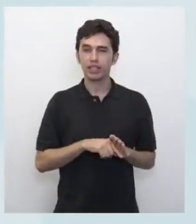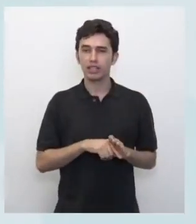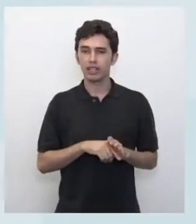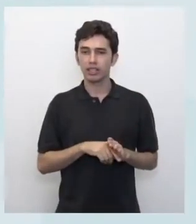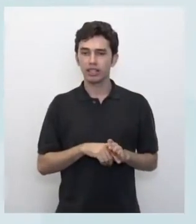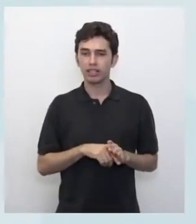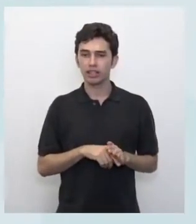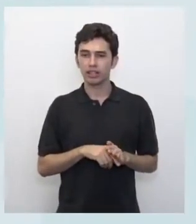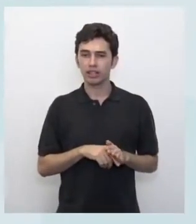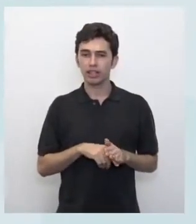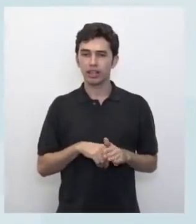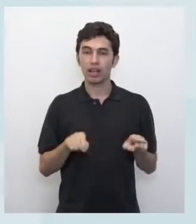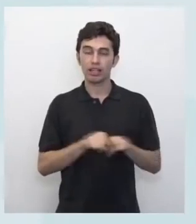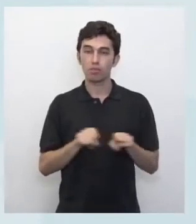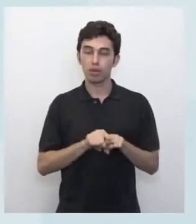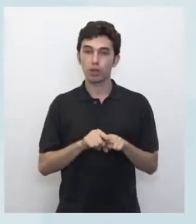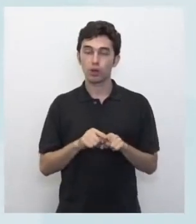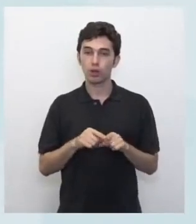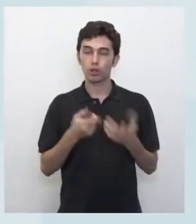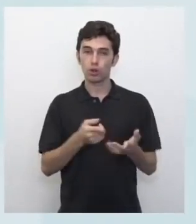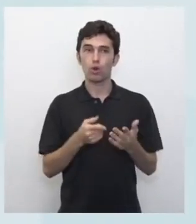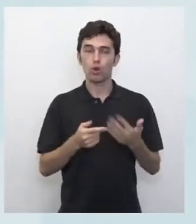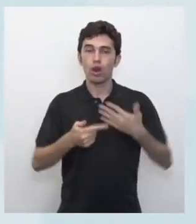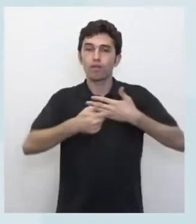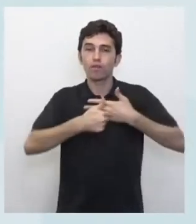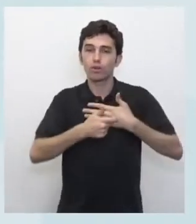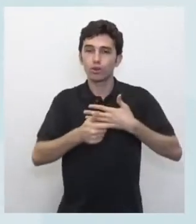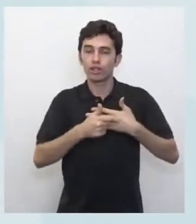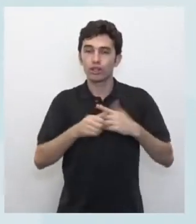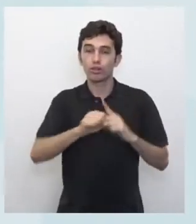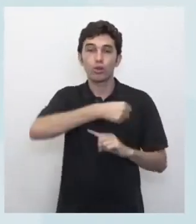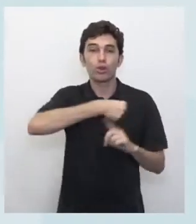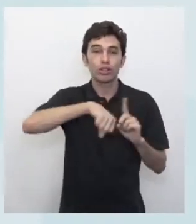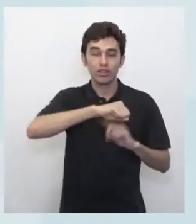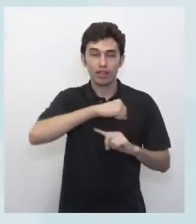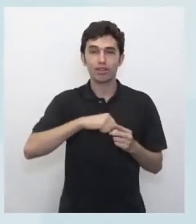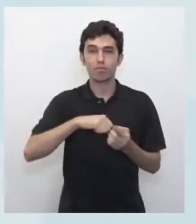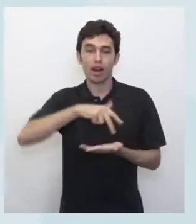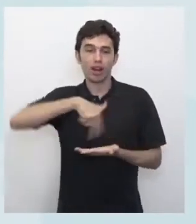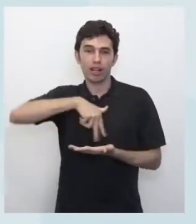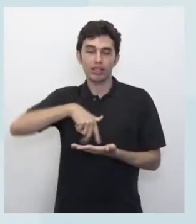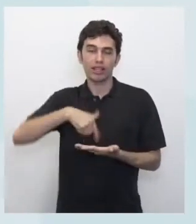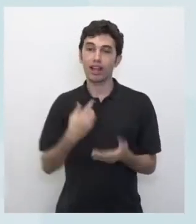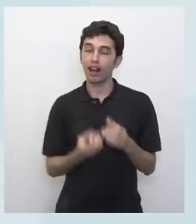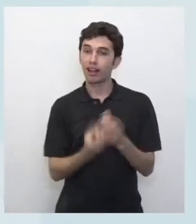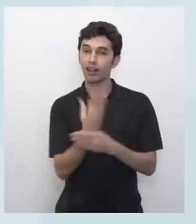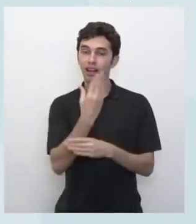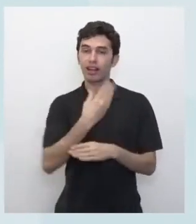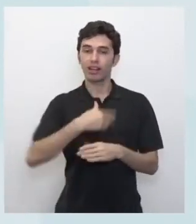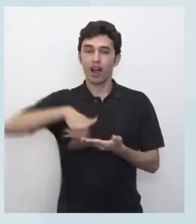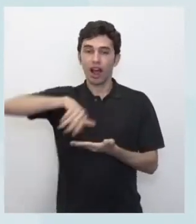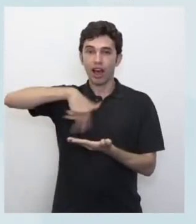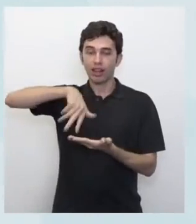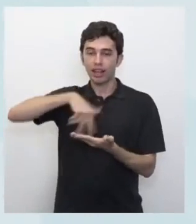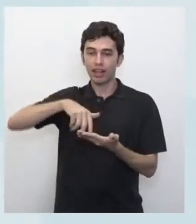função social para a dança, tá? Quando ela cria a chamada dança-terapia. Justamente pensando em pessoas